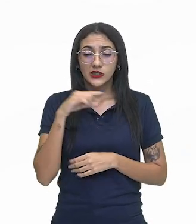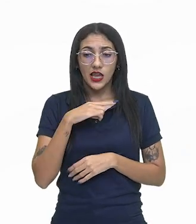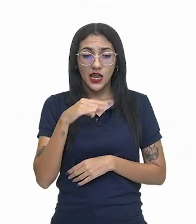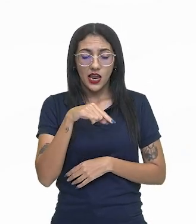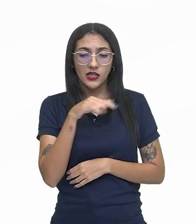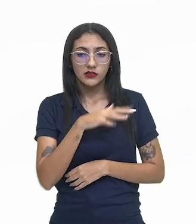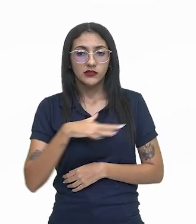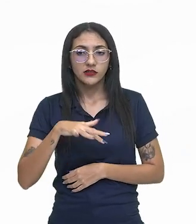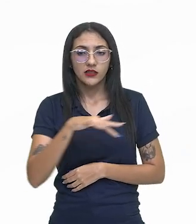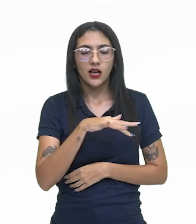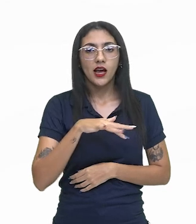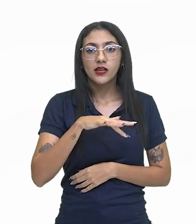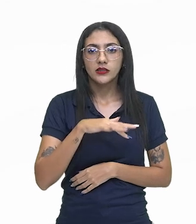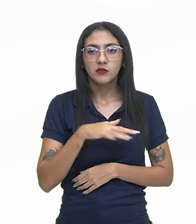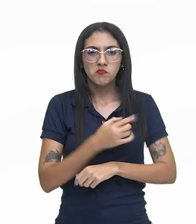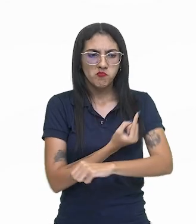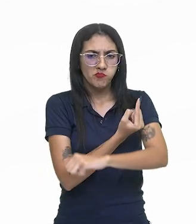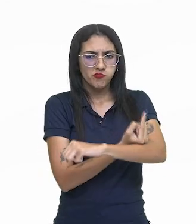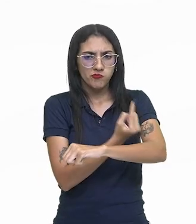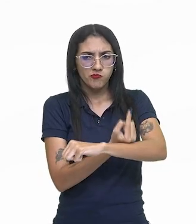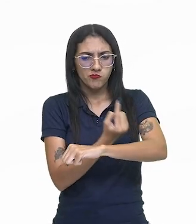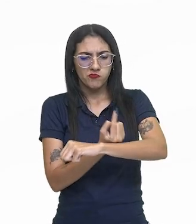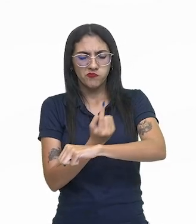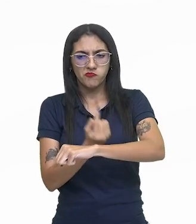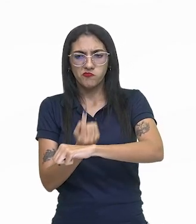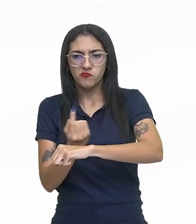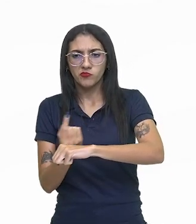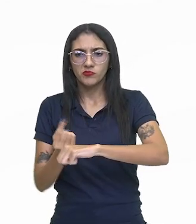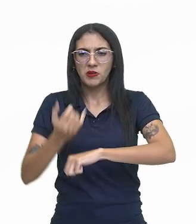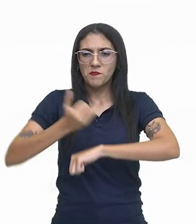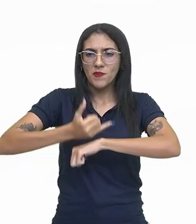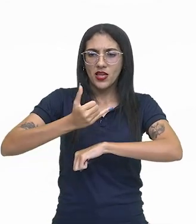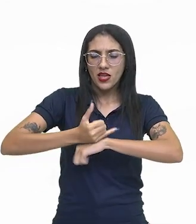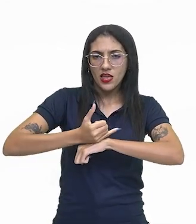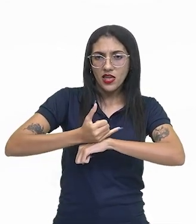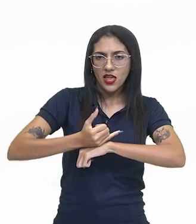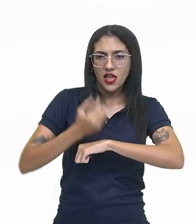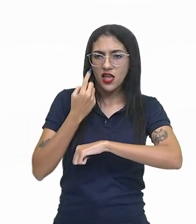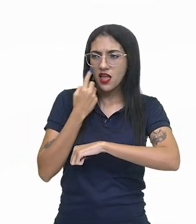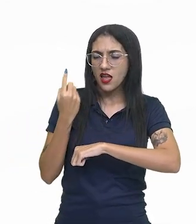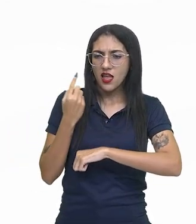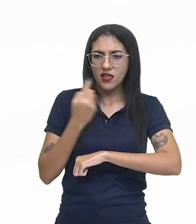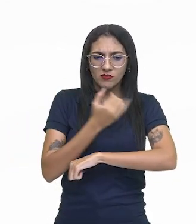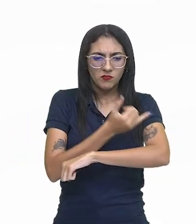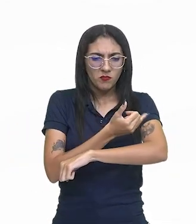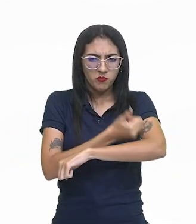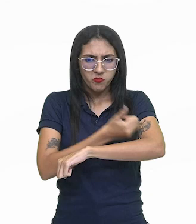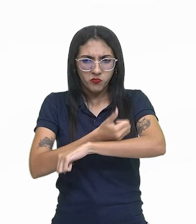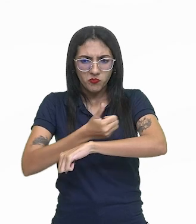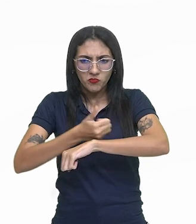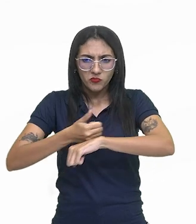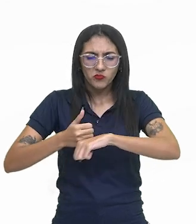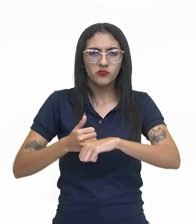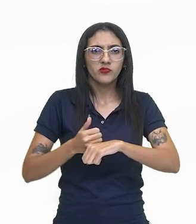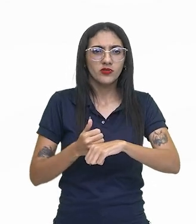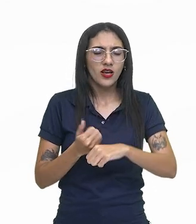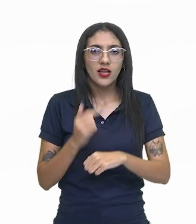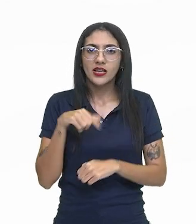área onde colocam-se esses pinos aí, né, essas construções aí que